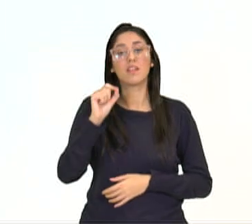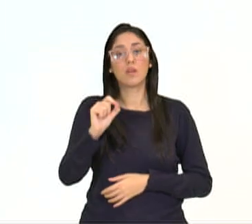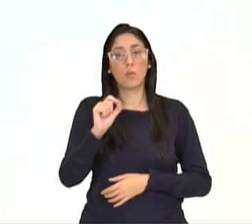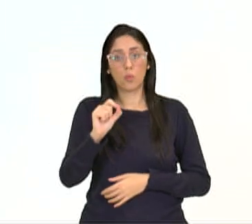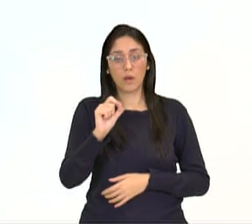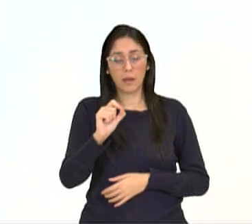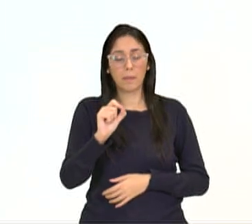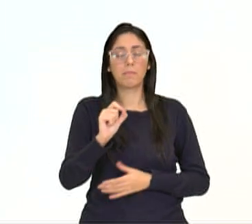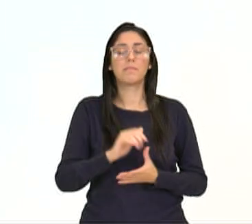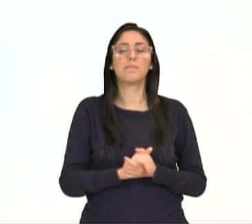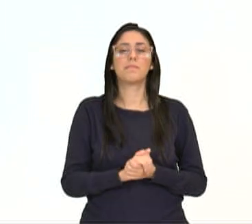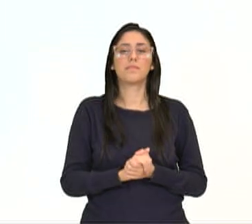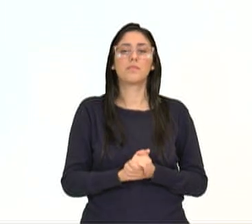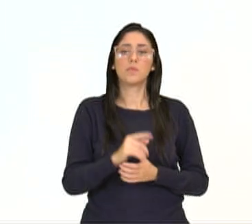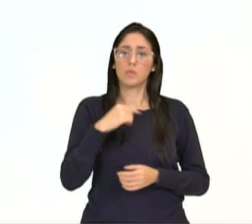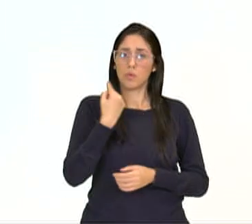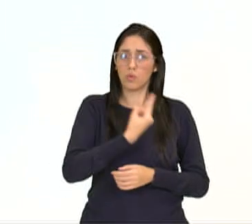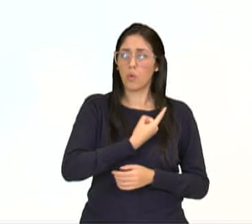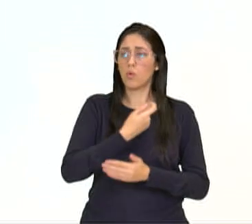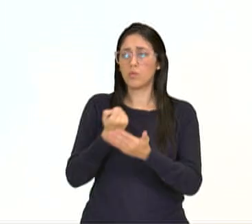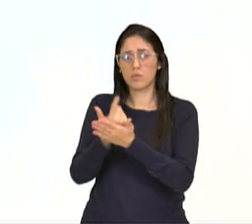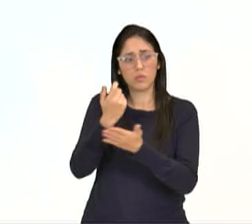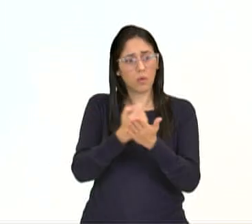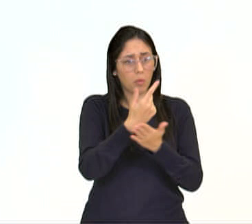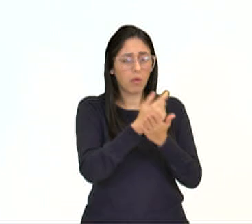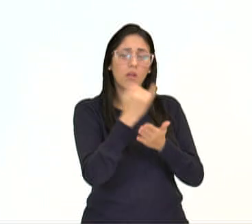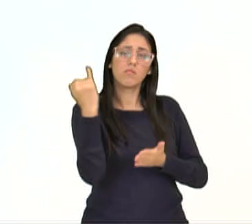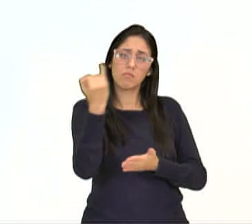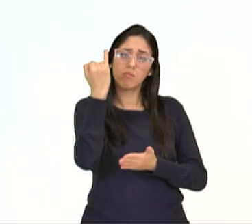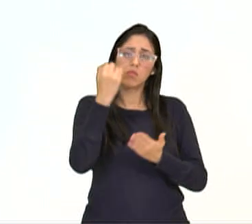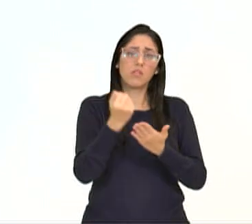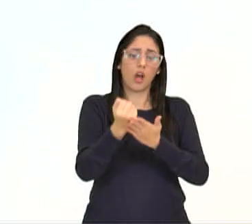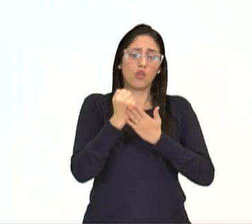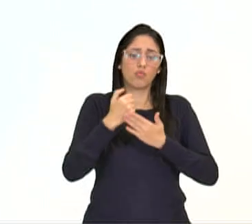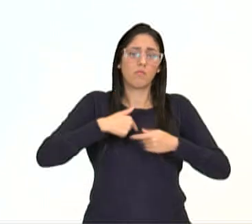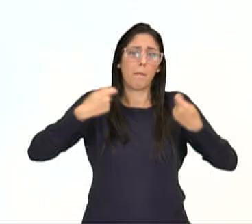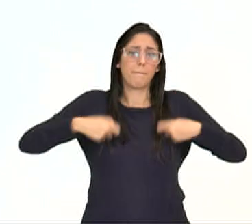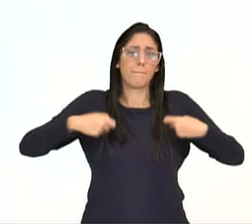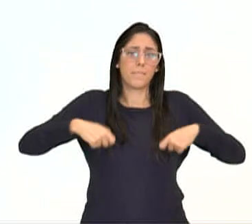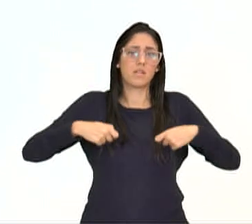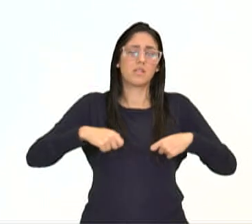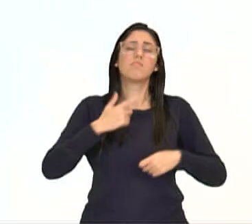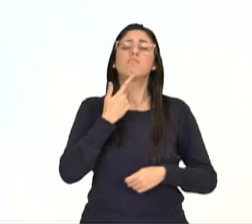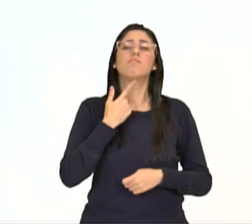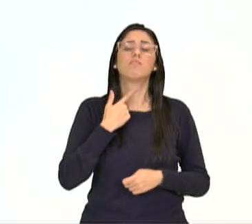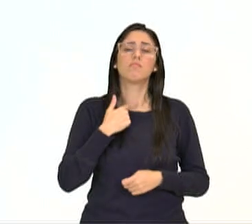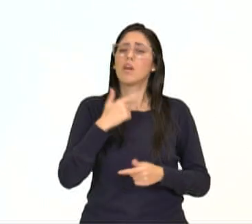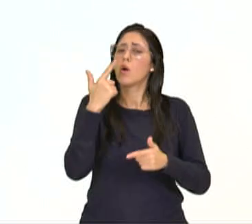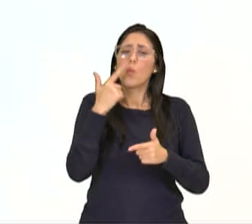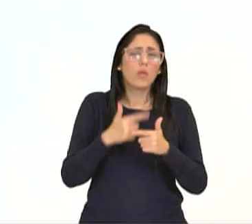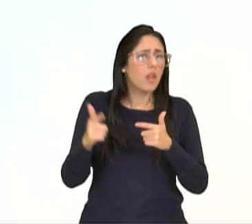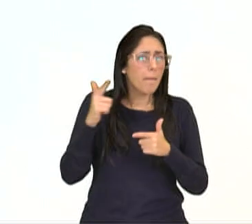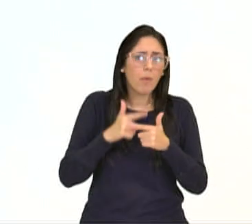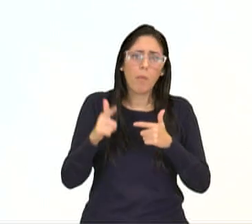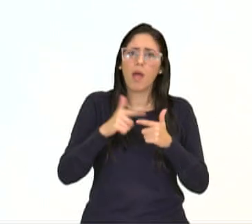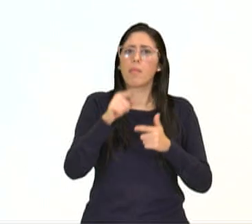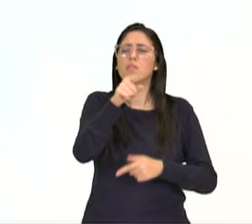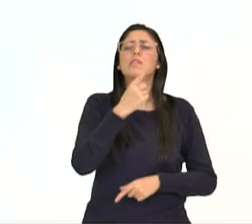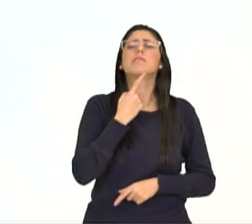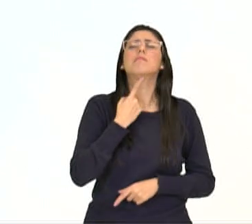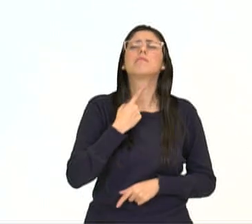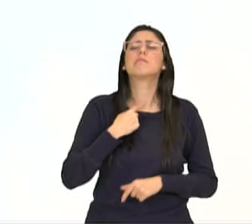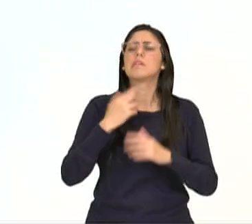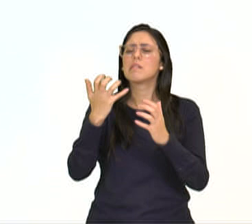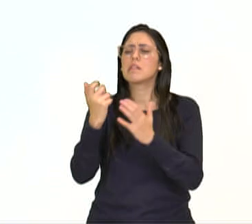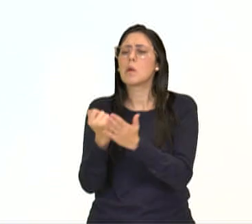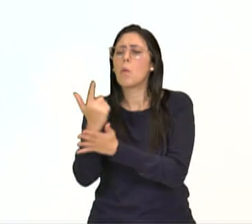podem e devem satisfazer as nossas necessidades e os nossos desejos. Não tem problema você ter o desejo de